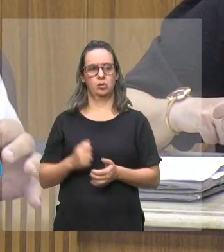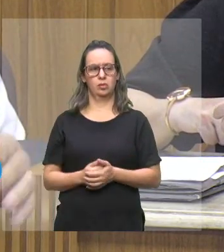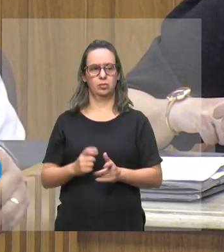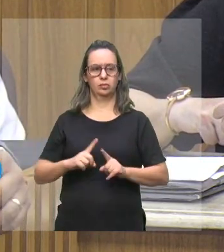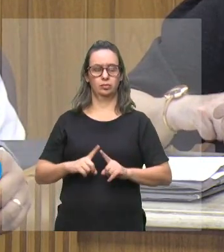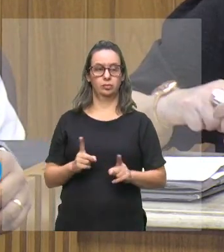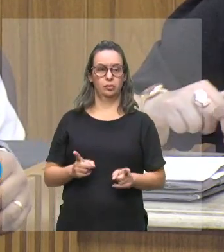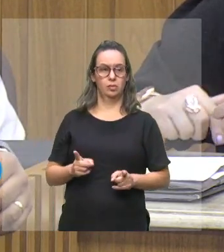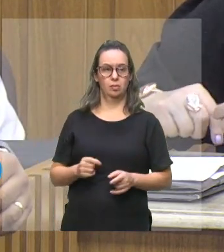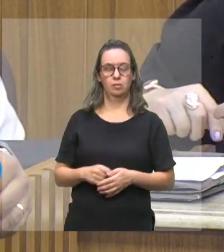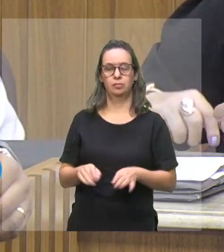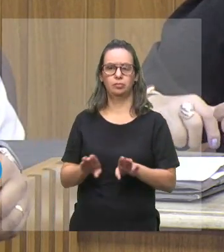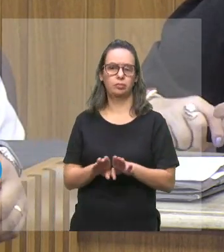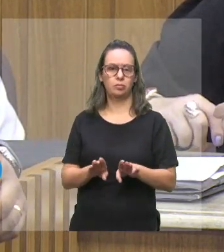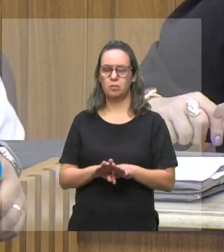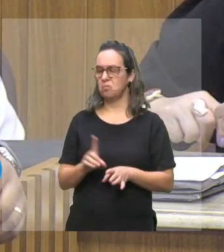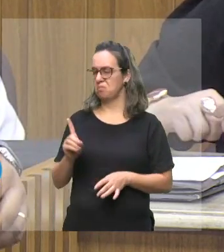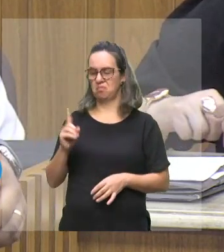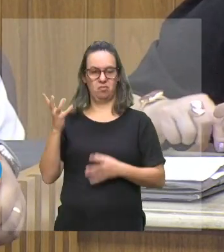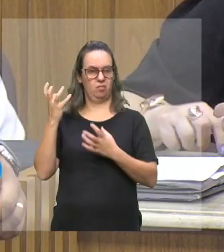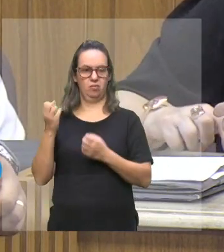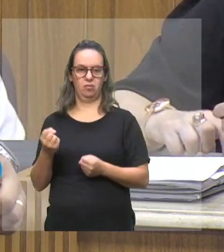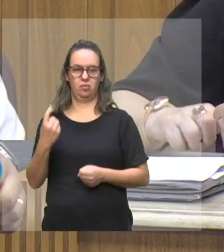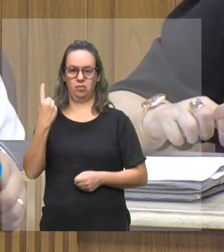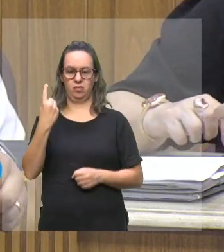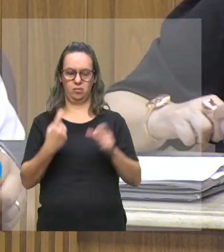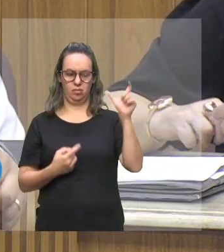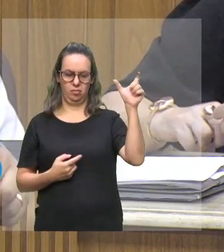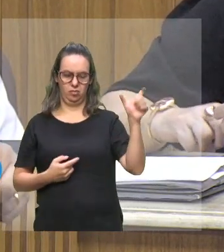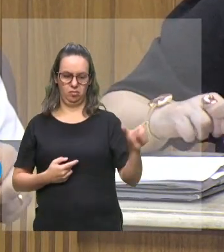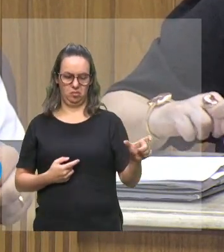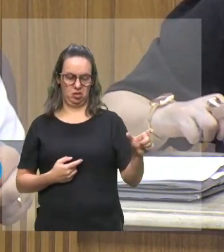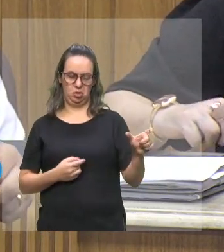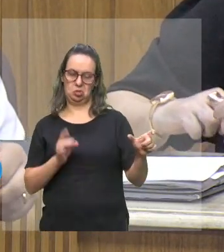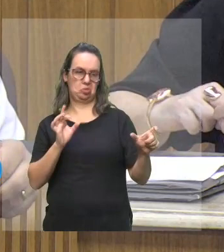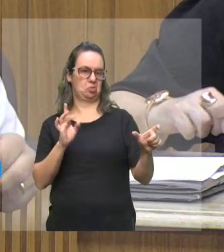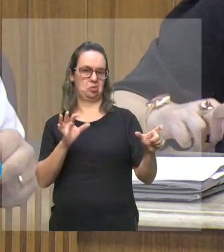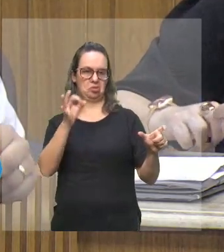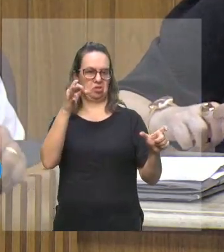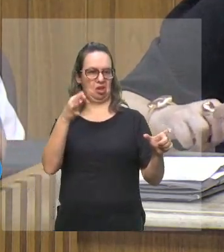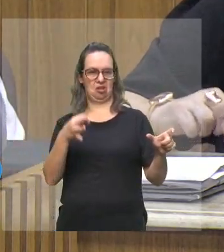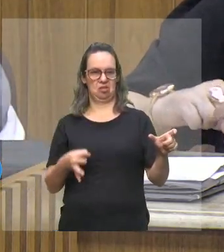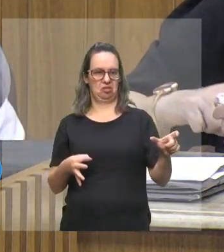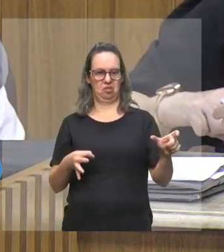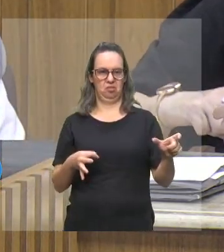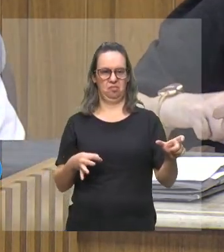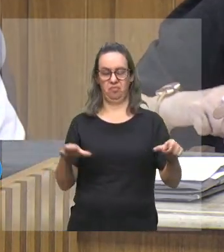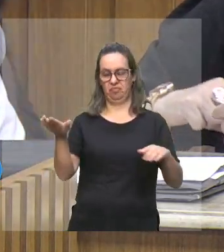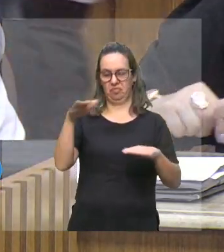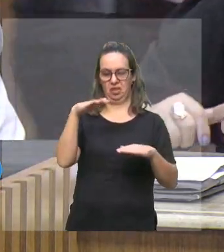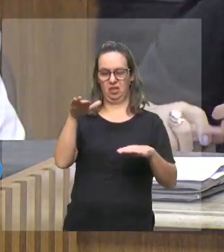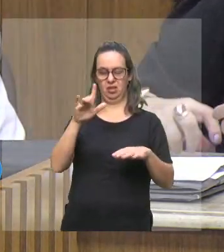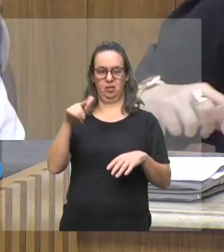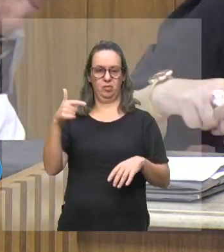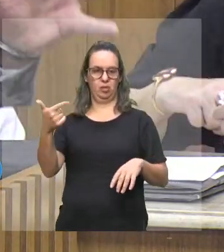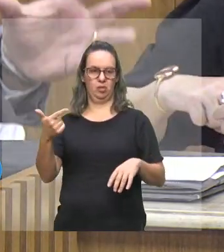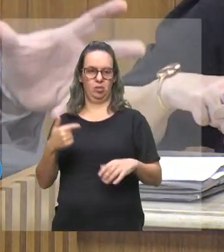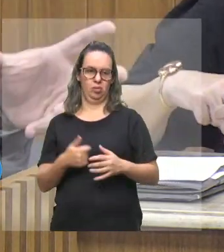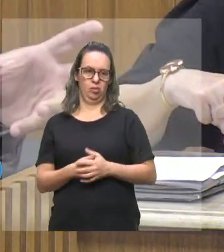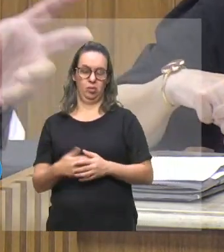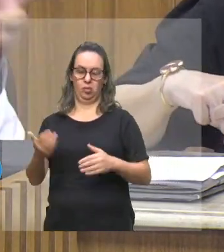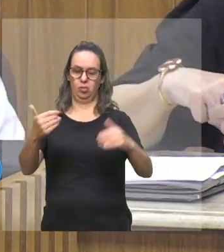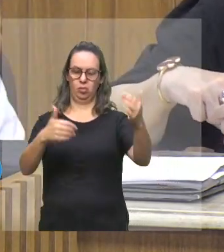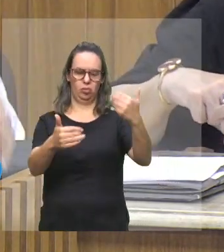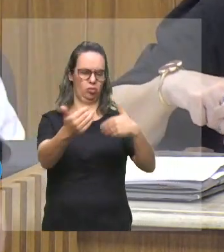como premissa que uma visão ela é estanque, né, e que ela consegue aglutinar todas